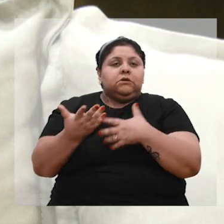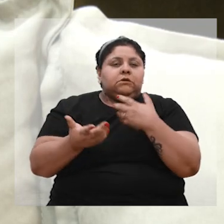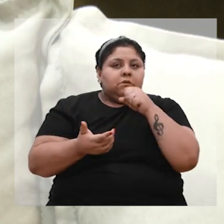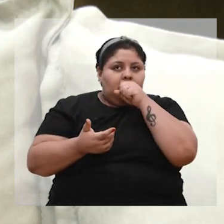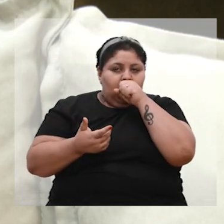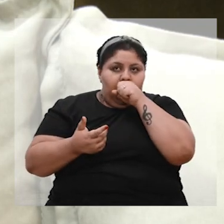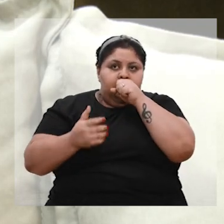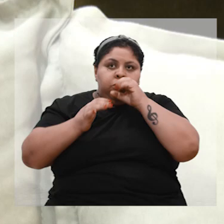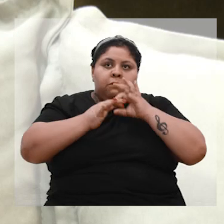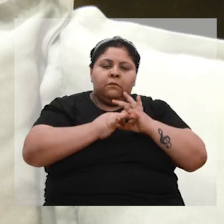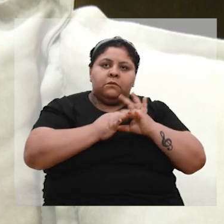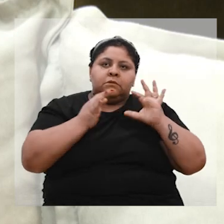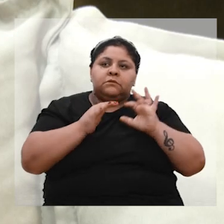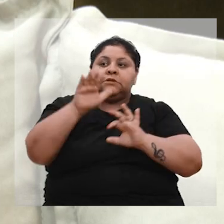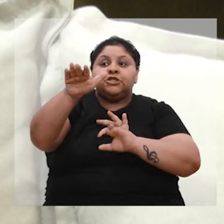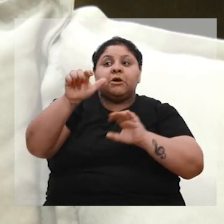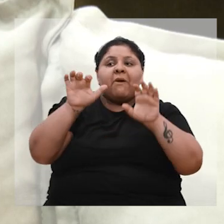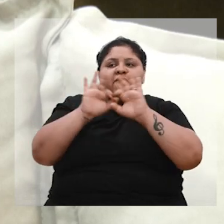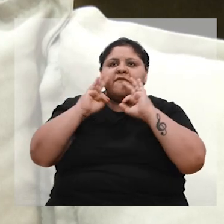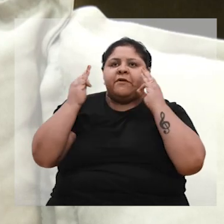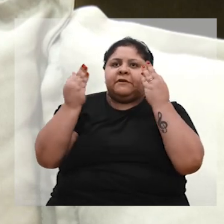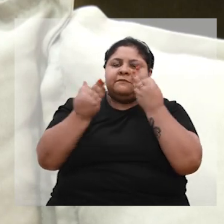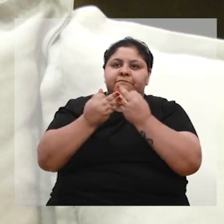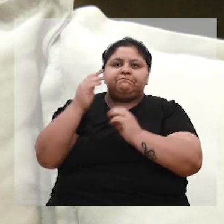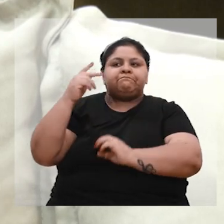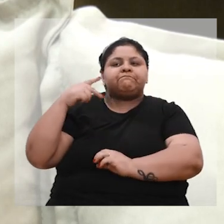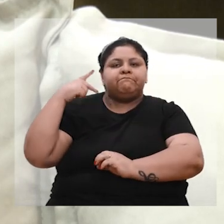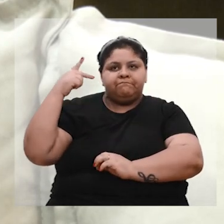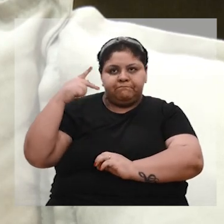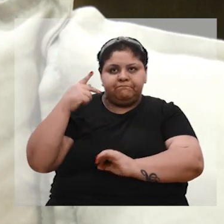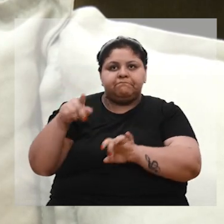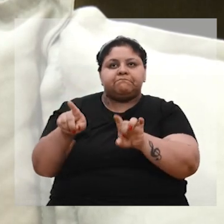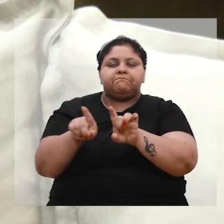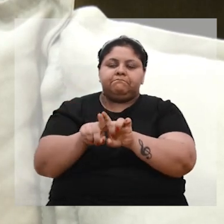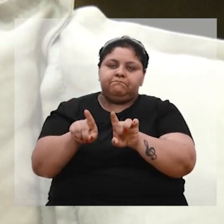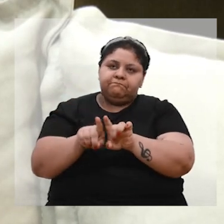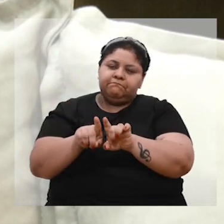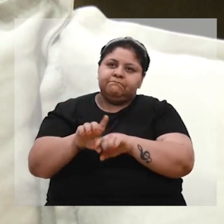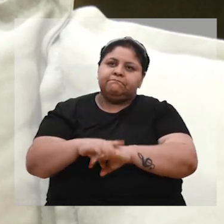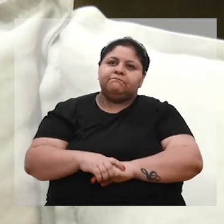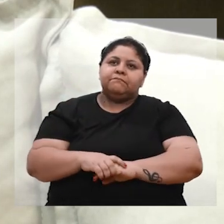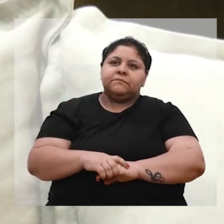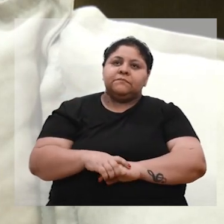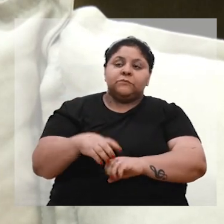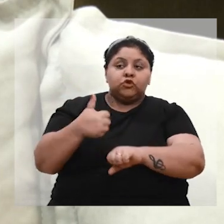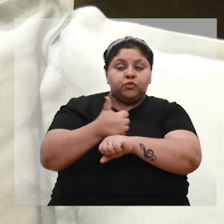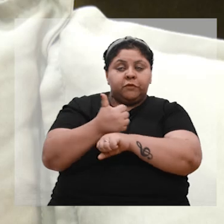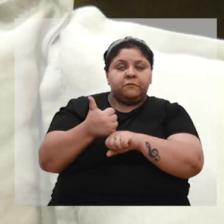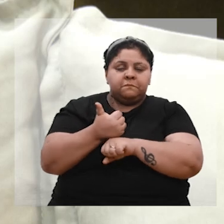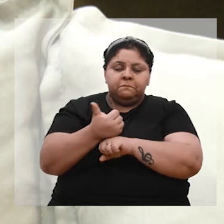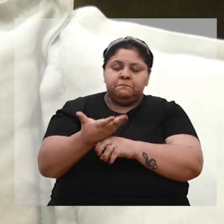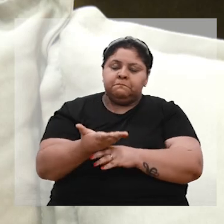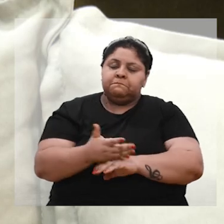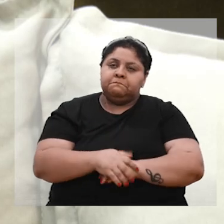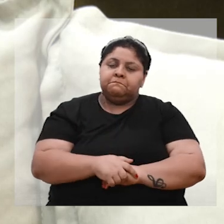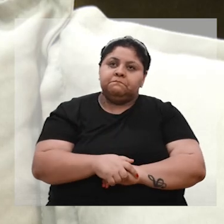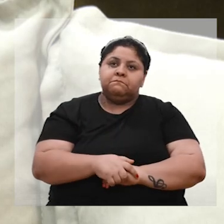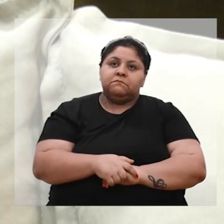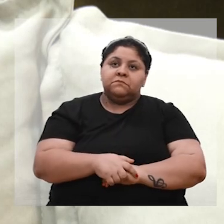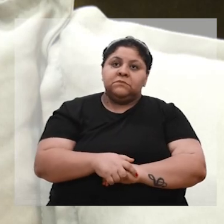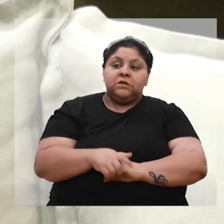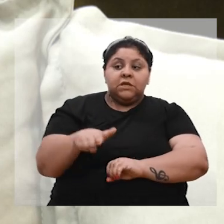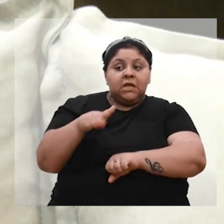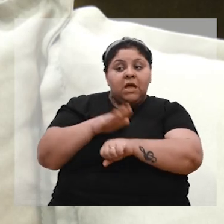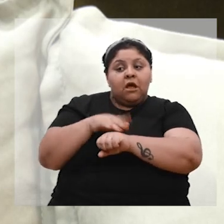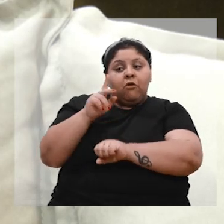tu tem a liberdade para chamar a família, chamar a psicóloga que atende a criança, chamar, né, esses profissionais.